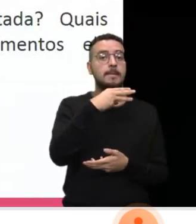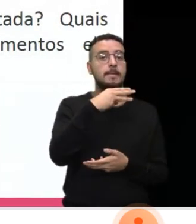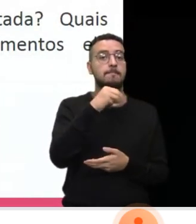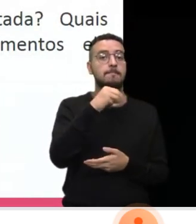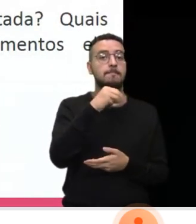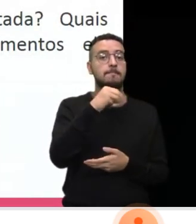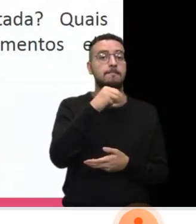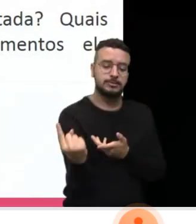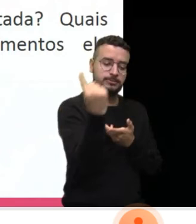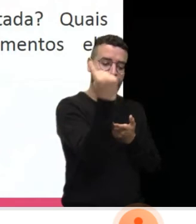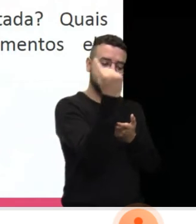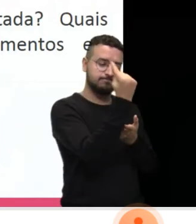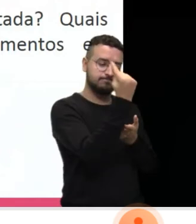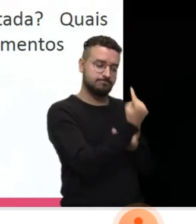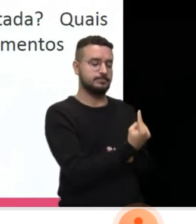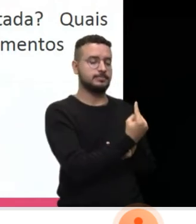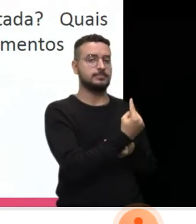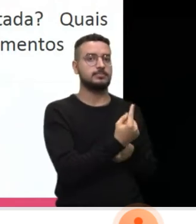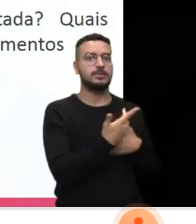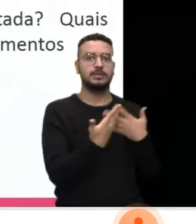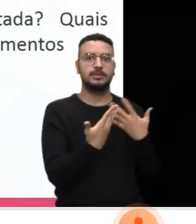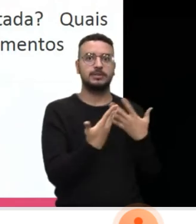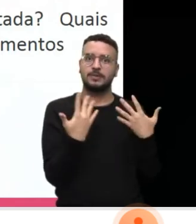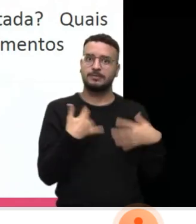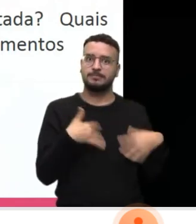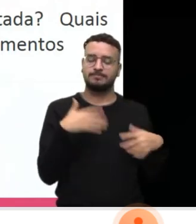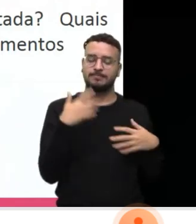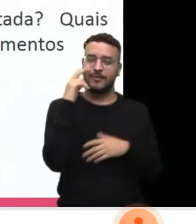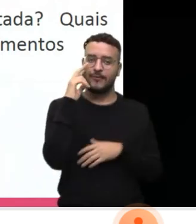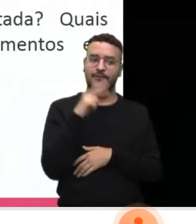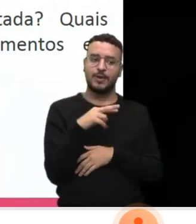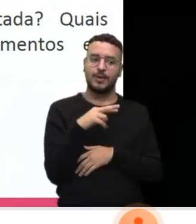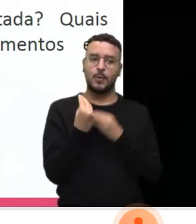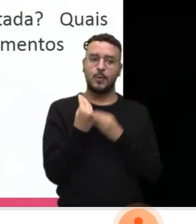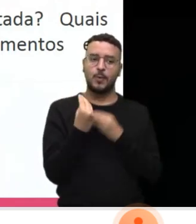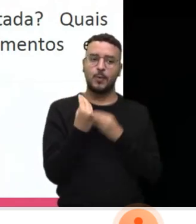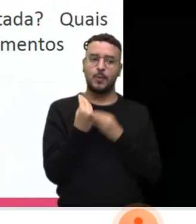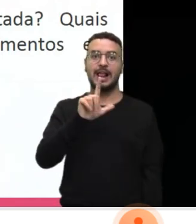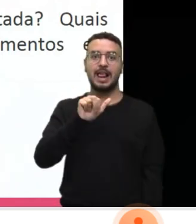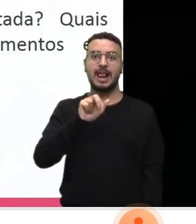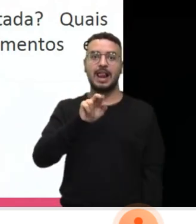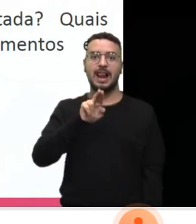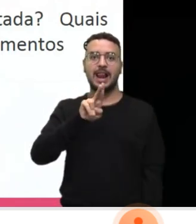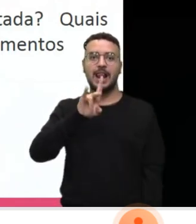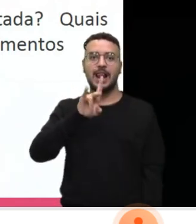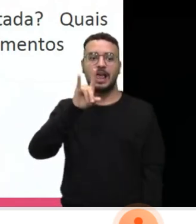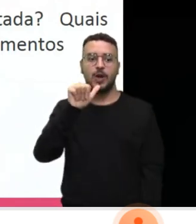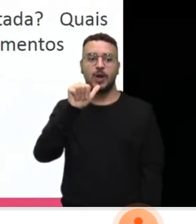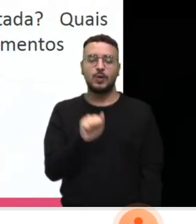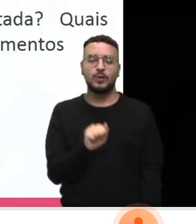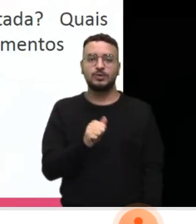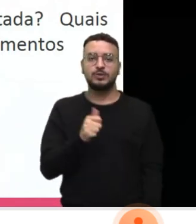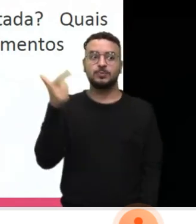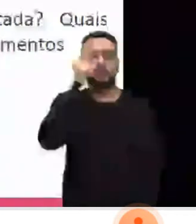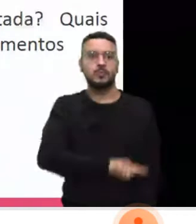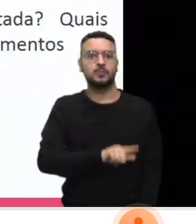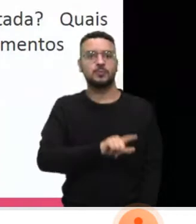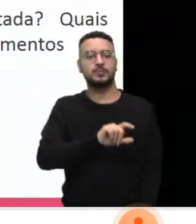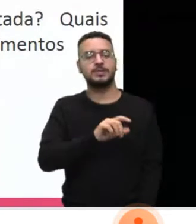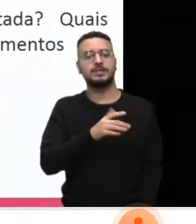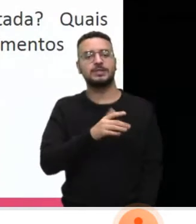Cláudia se sairá nessa empreitada? Quais são os desafios que aguardam? Quais conhecimentos